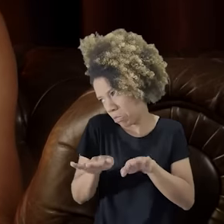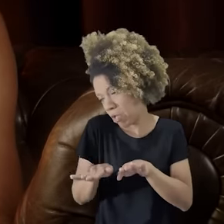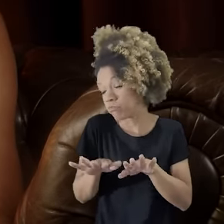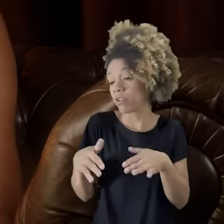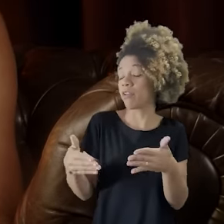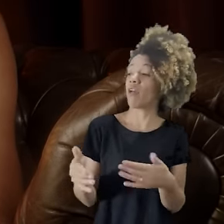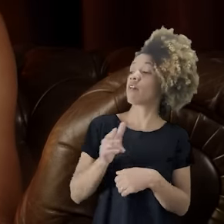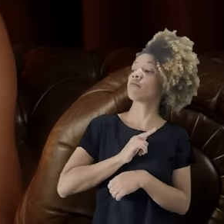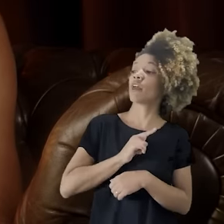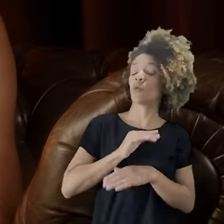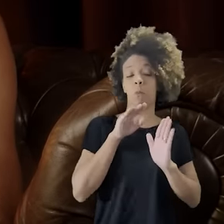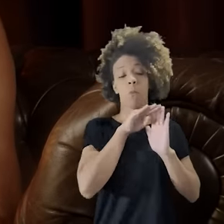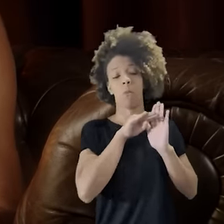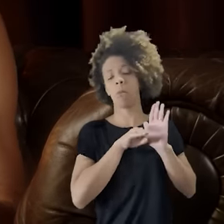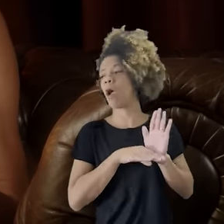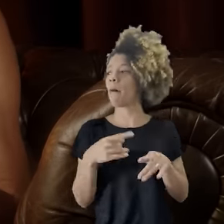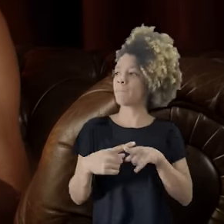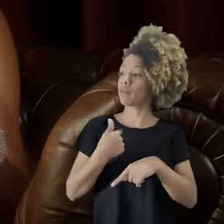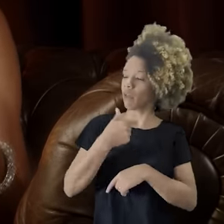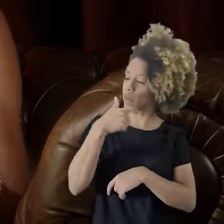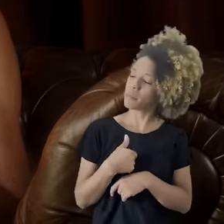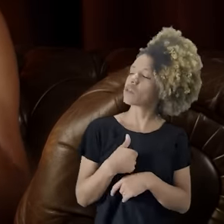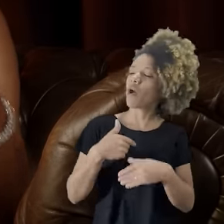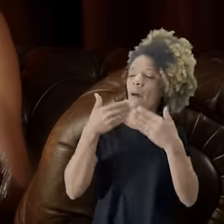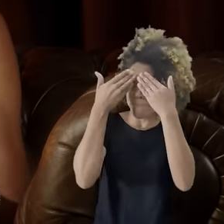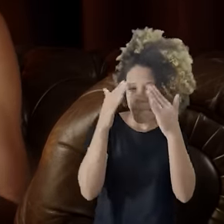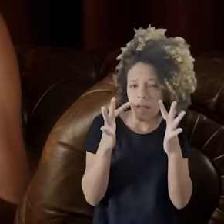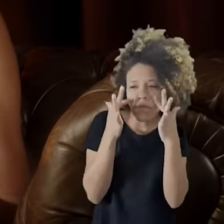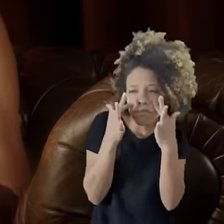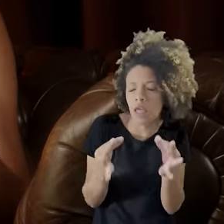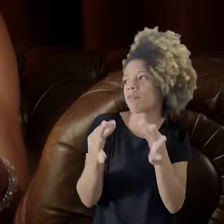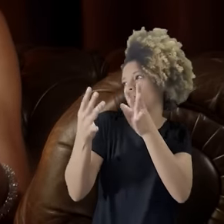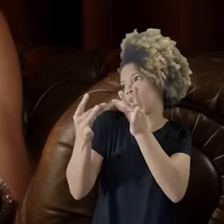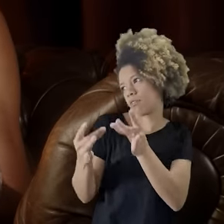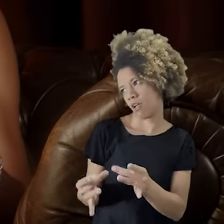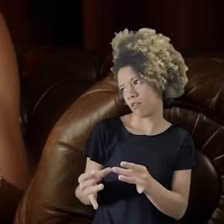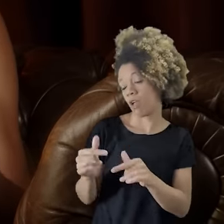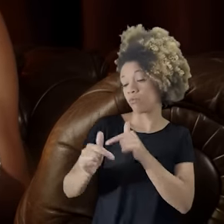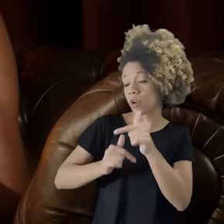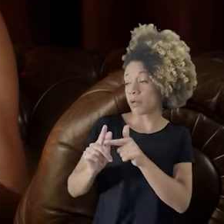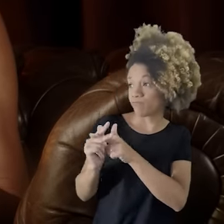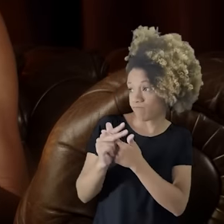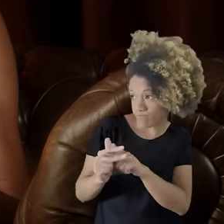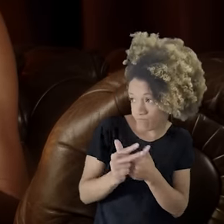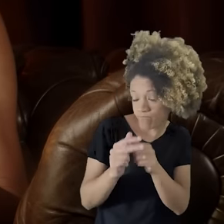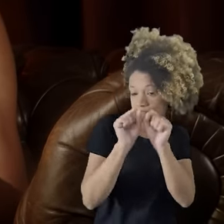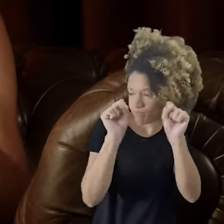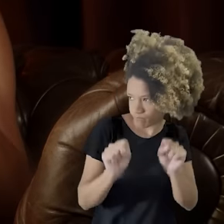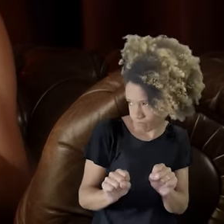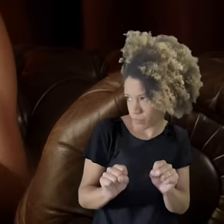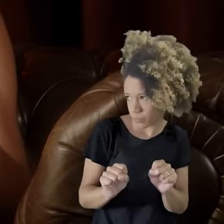e aí tem aquele parâmetro né porque eu sou uma pessoa que eu sou muito atenta a detalhes como eu trabalhei boa parte da minha vida